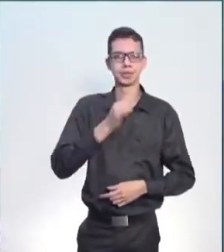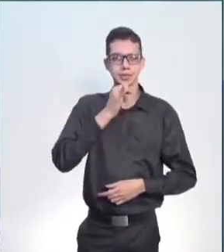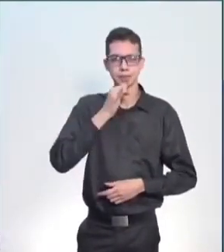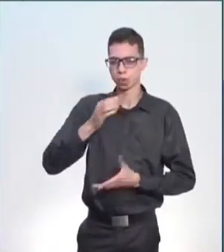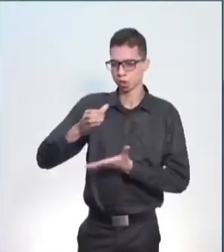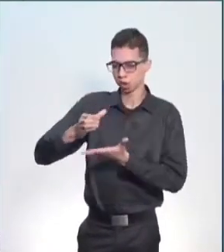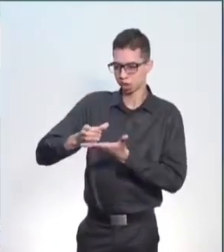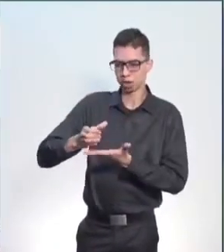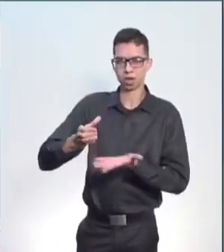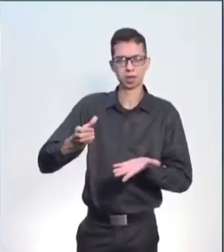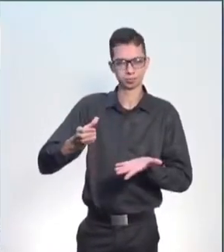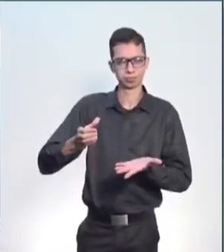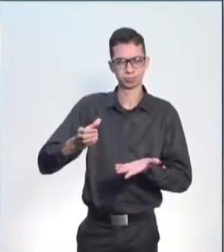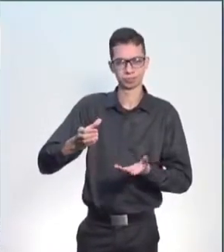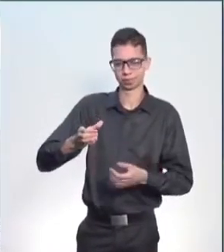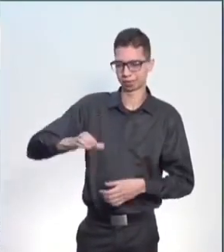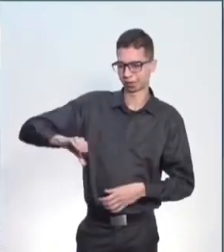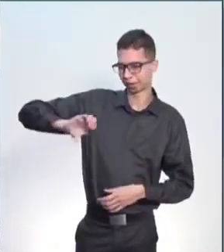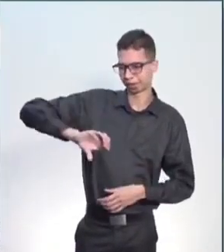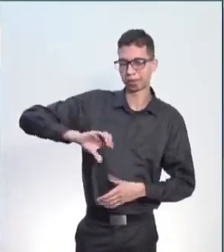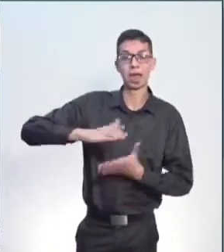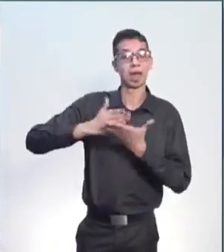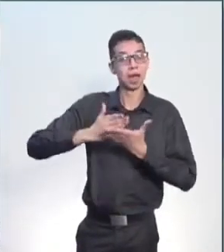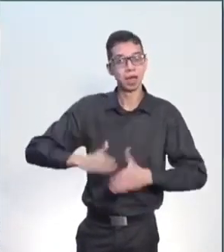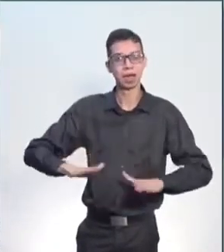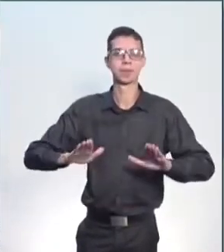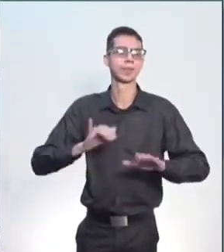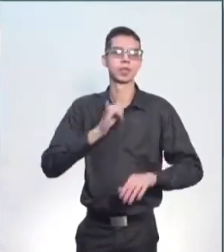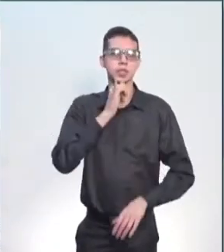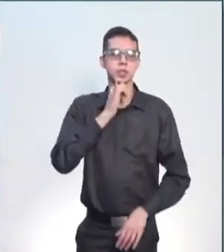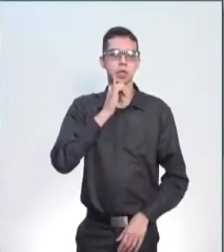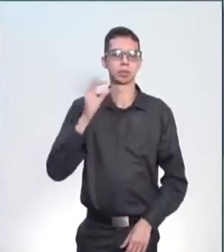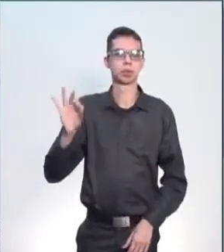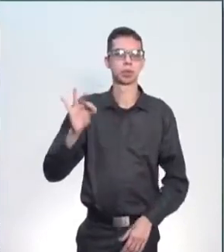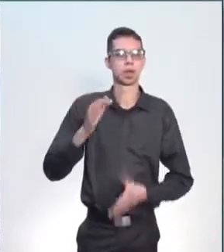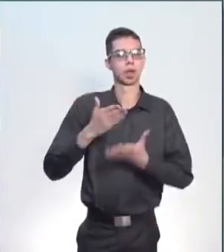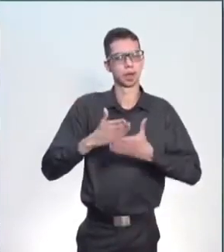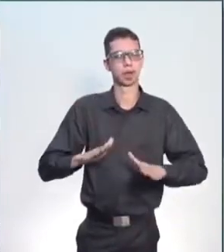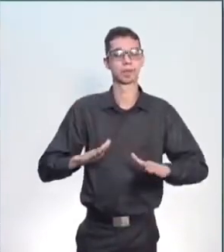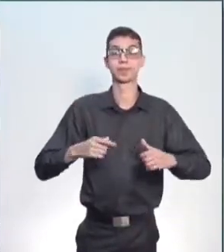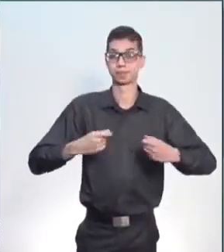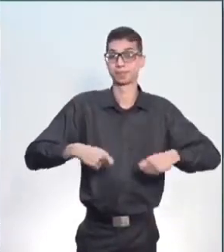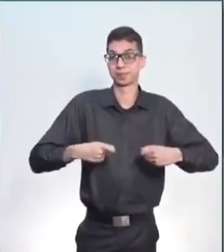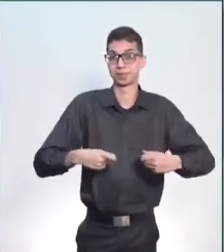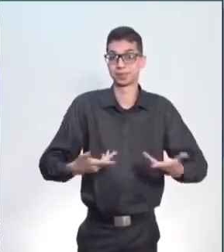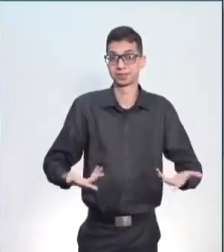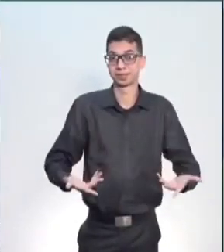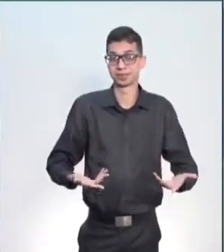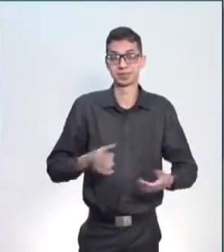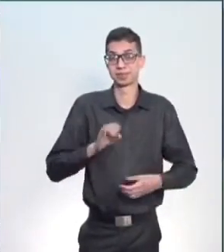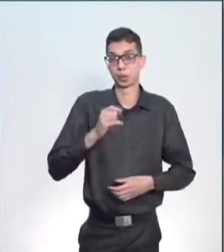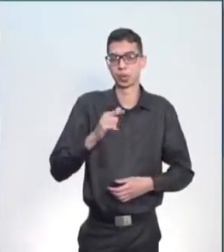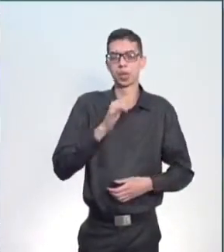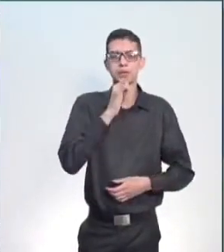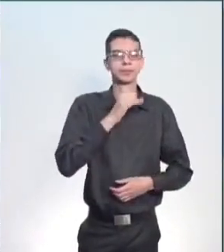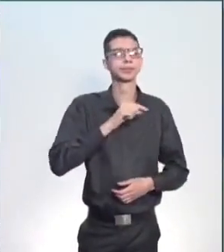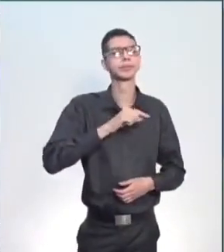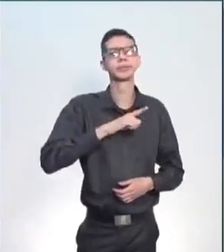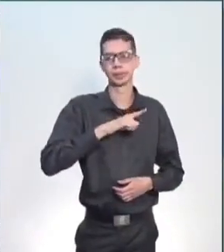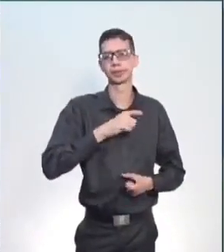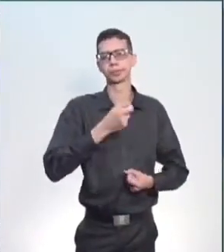né? E cabe ao Estado fomentar essa solidariedade, que muita gente acaba falando assim, ah, mas eu não estou nem aí, eu não estou com